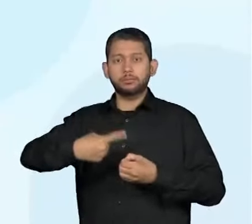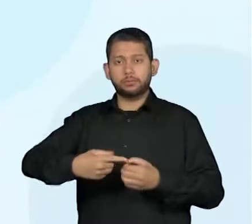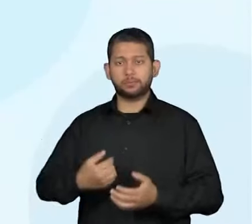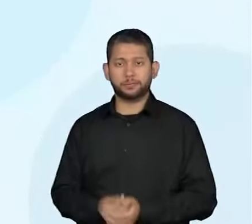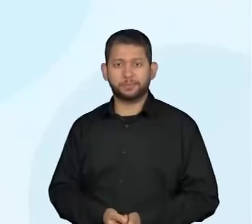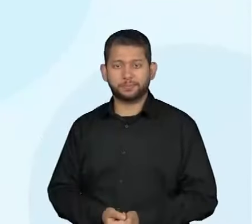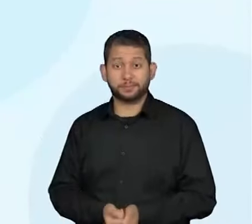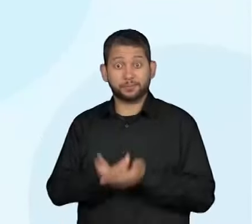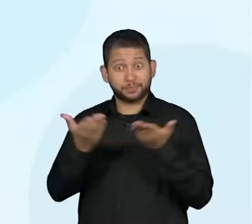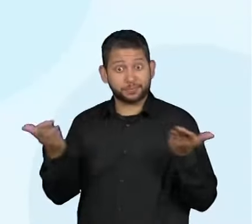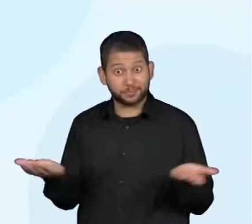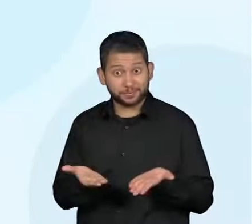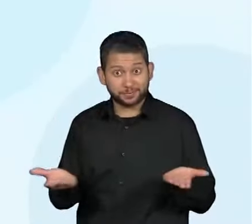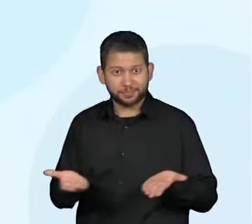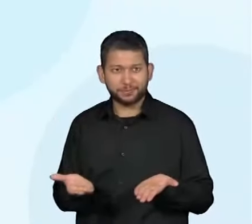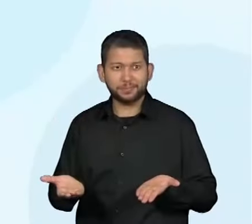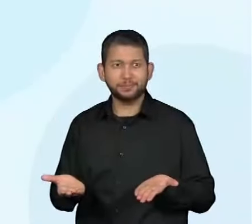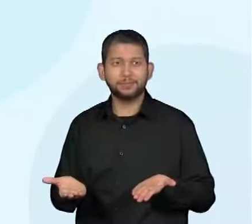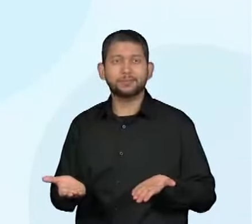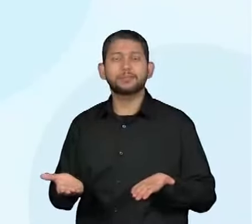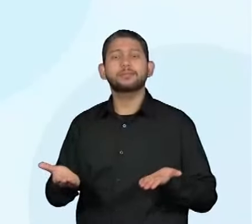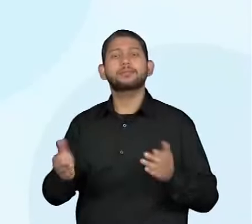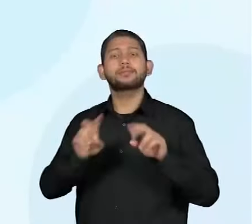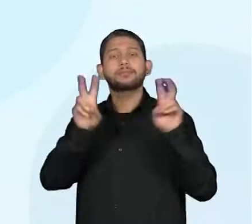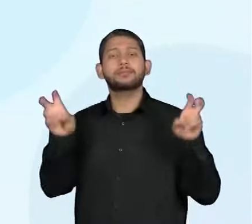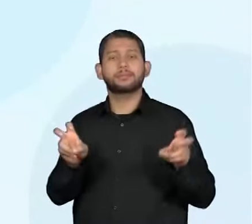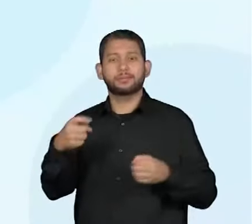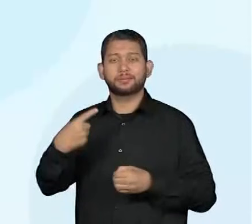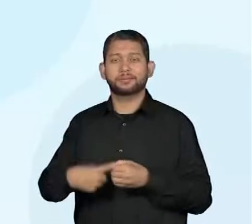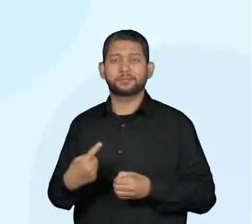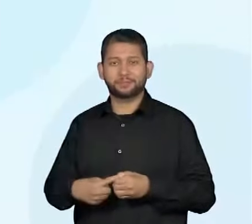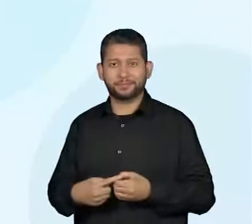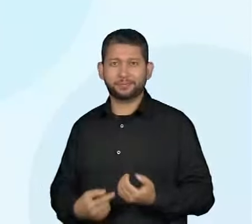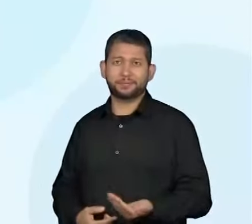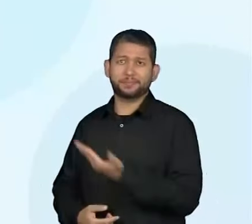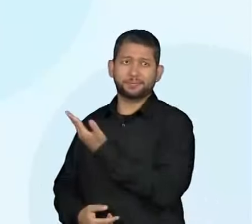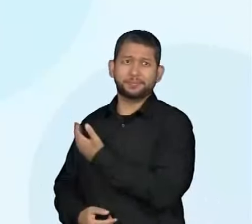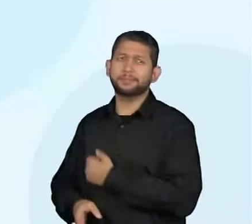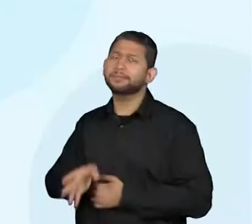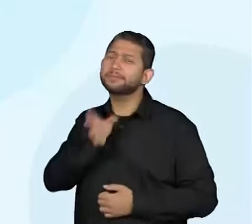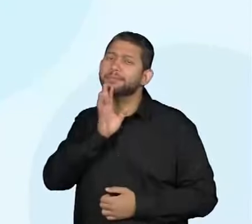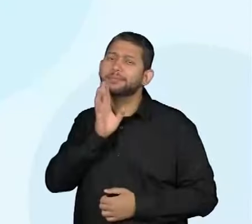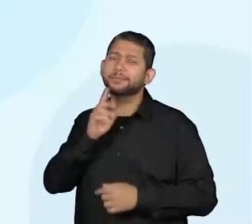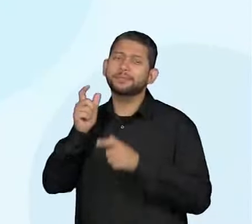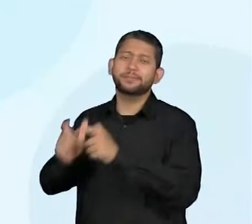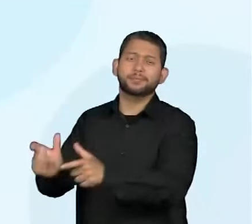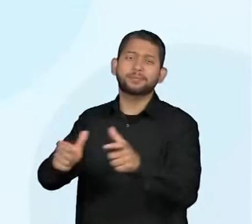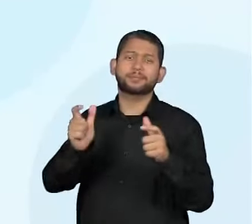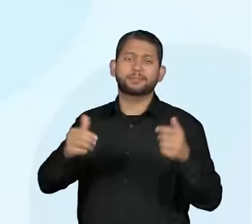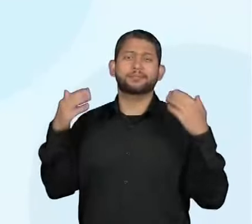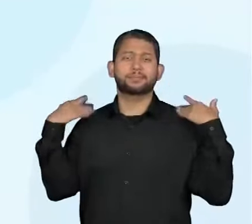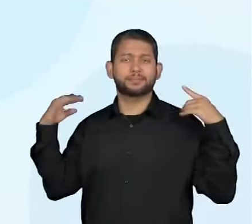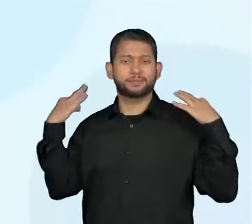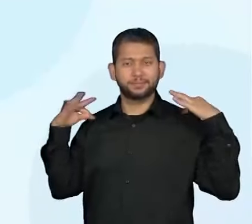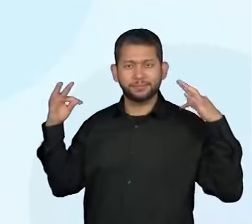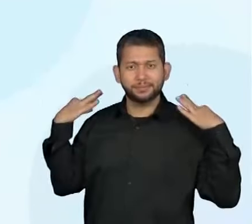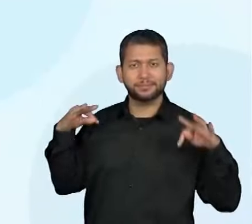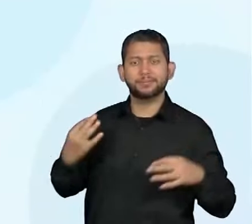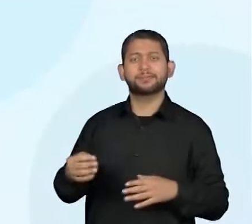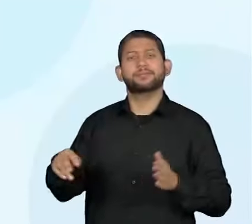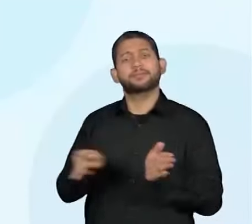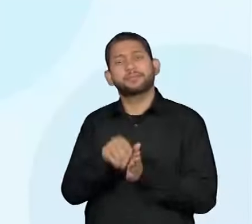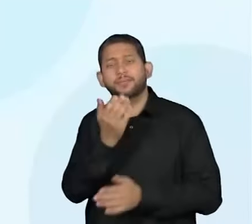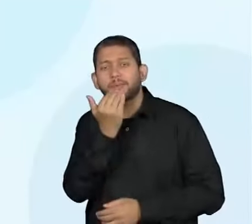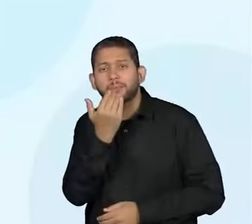trabalhar sobre a cidade, vamos conhecer aí um pouquinho, ver pontos turísticos, comidas